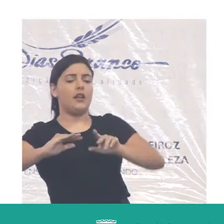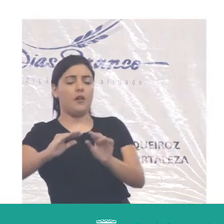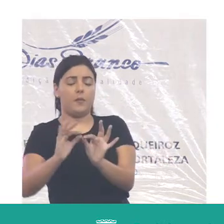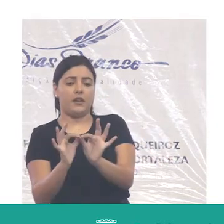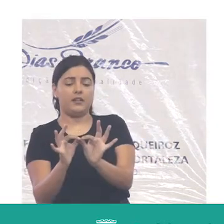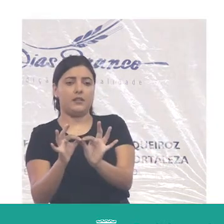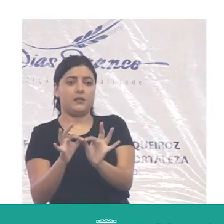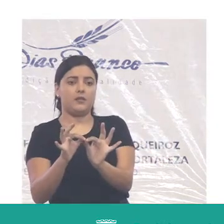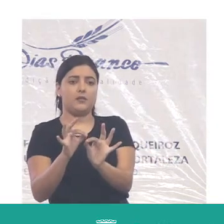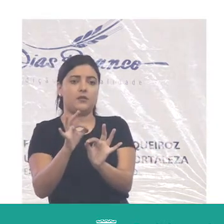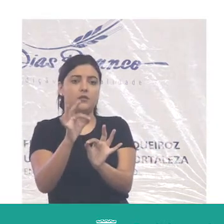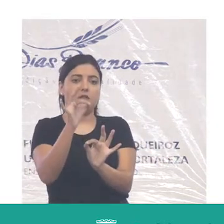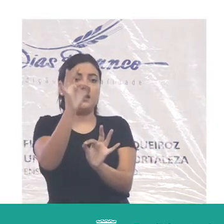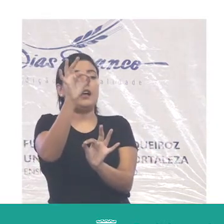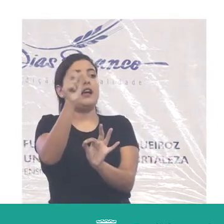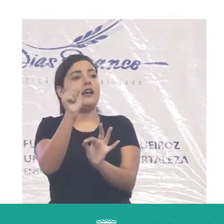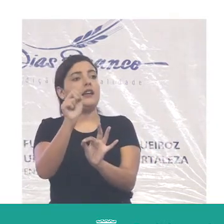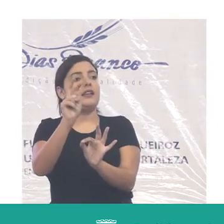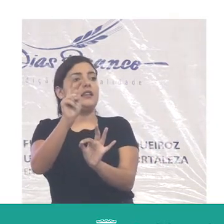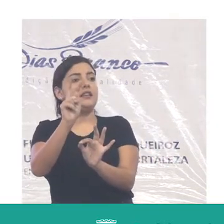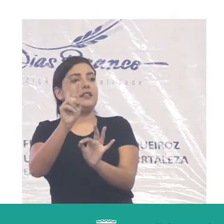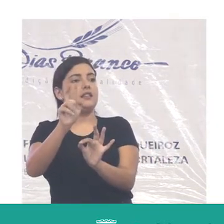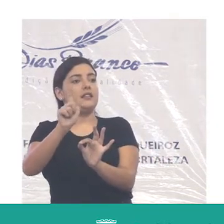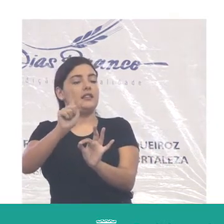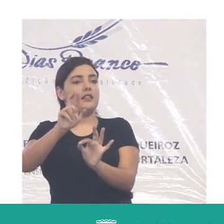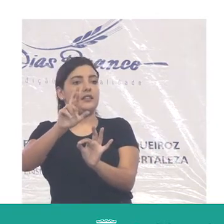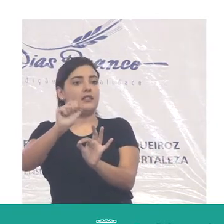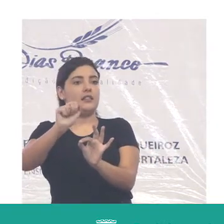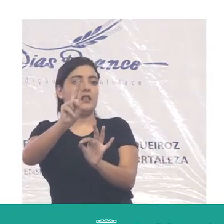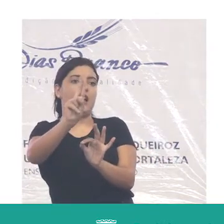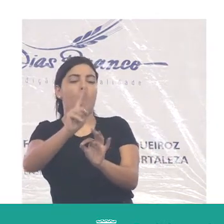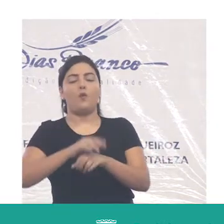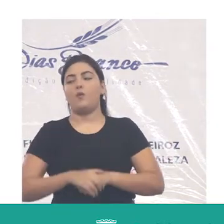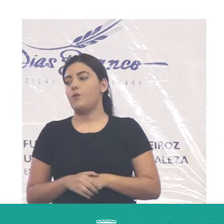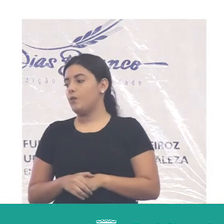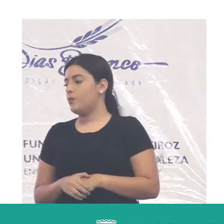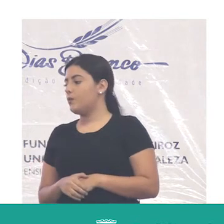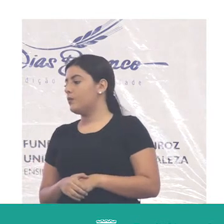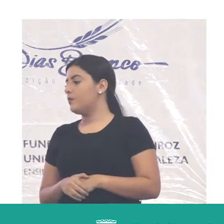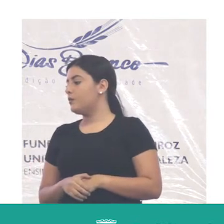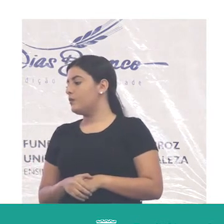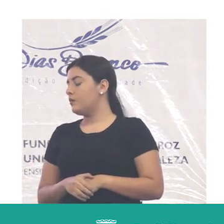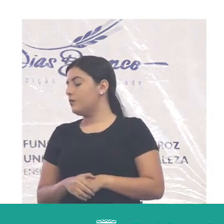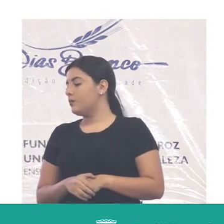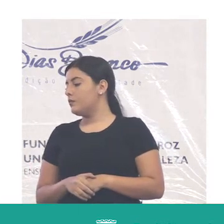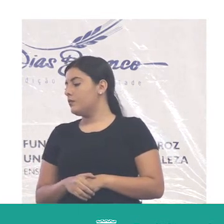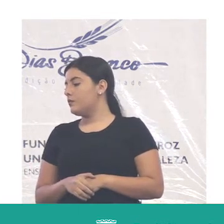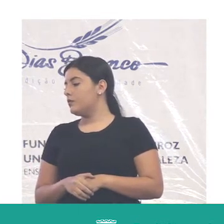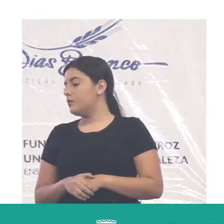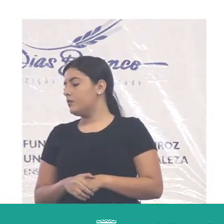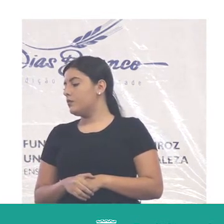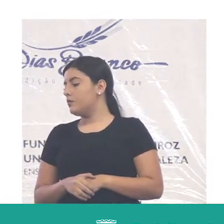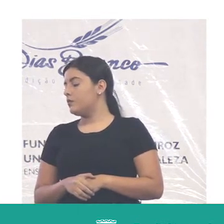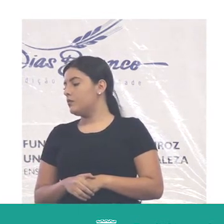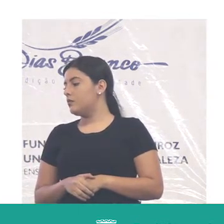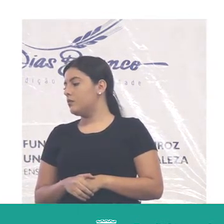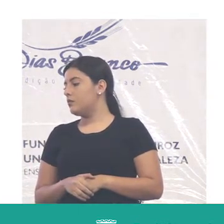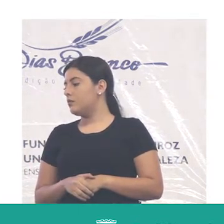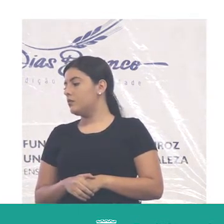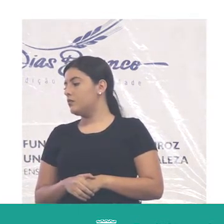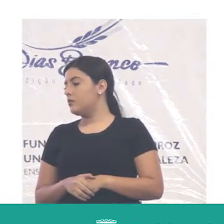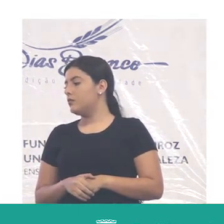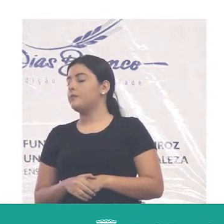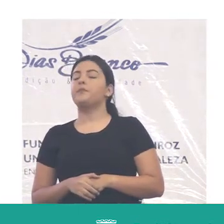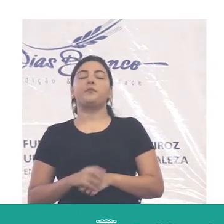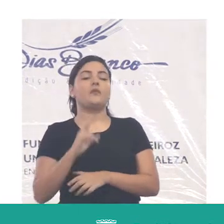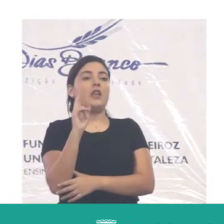da vertical dobrando. A vertical você dobra 15 graus para chegar nelas. A altura é indicada na